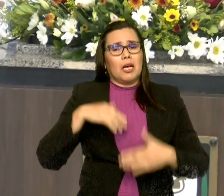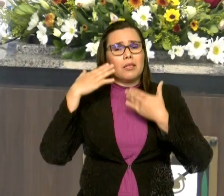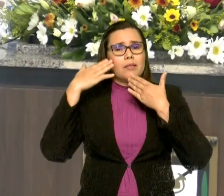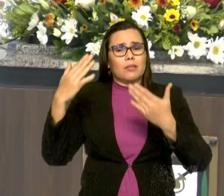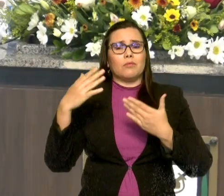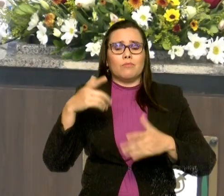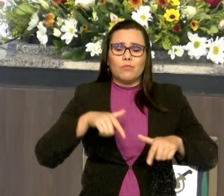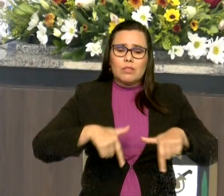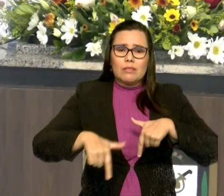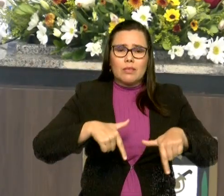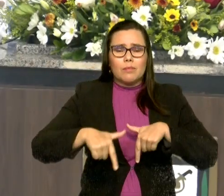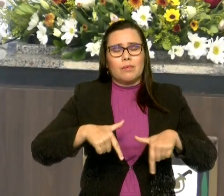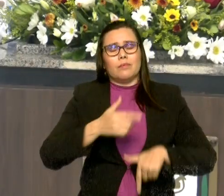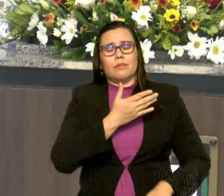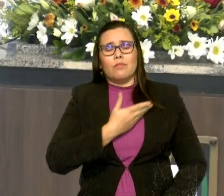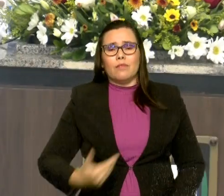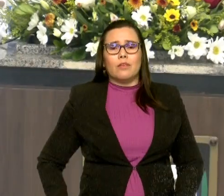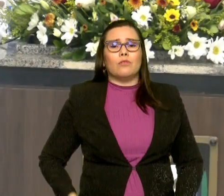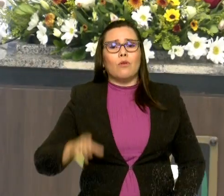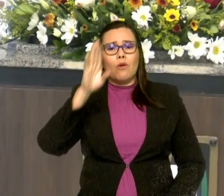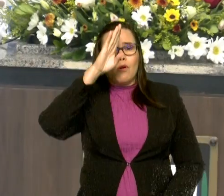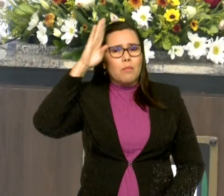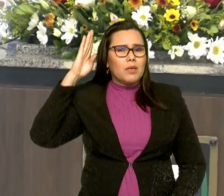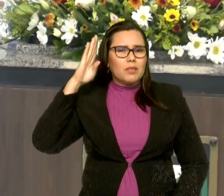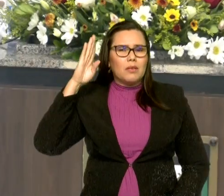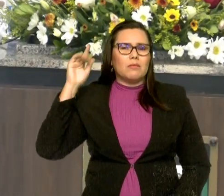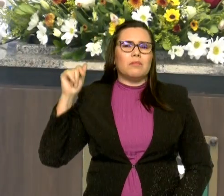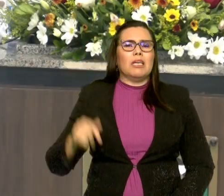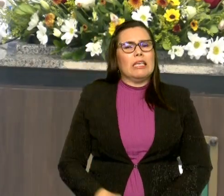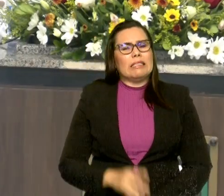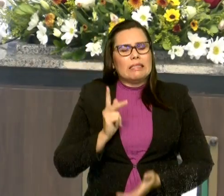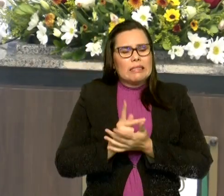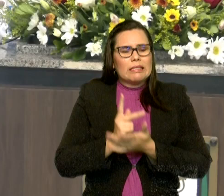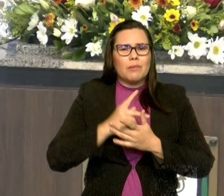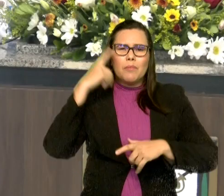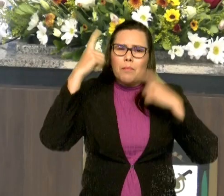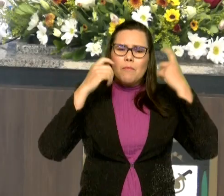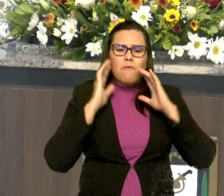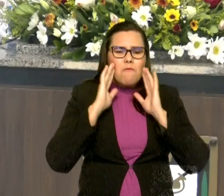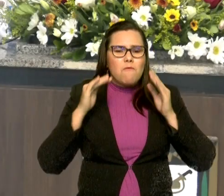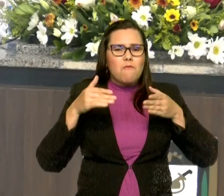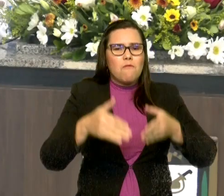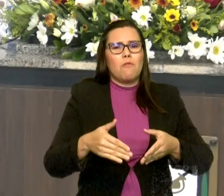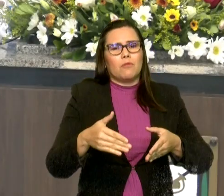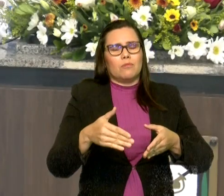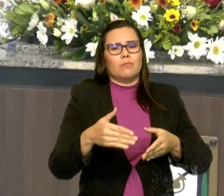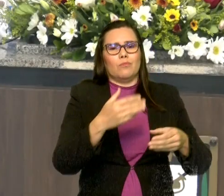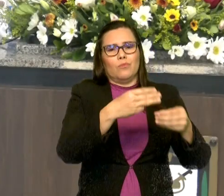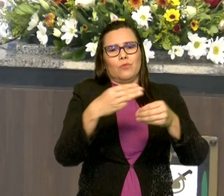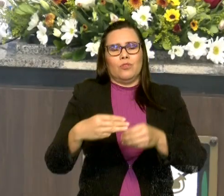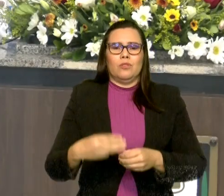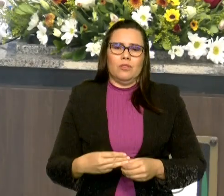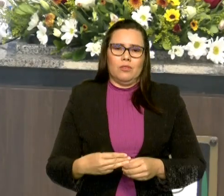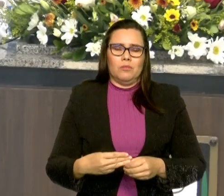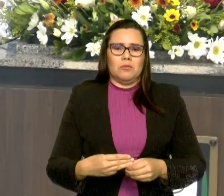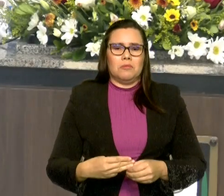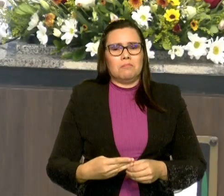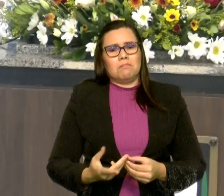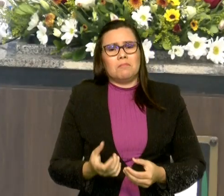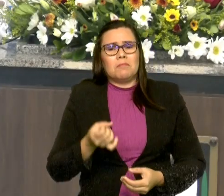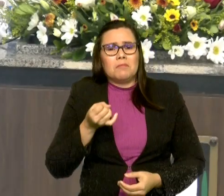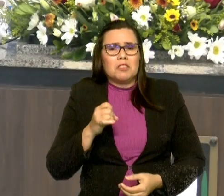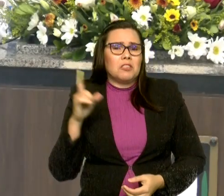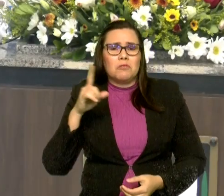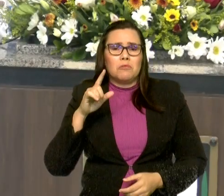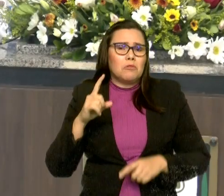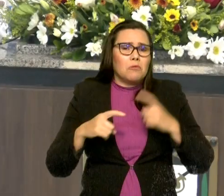se nós não tivéssemos um governador tão municipalista, talvez Caxias e Imperatriz não estivessem recebendo a Assembleia